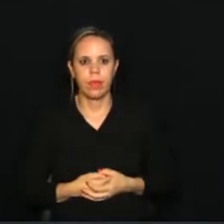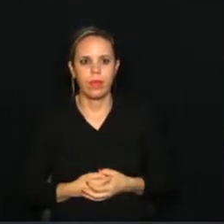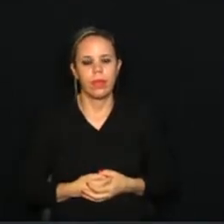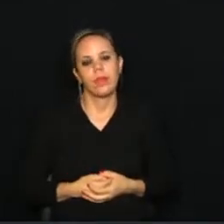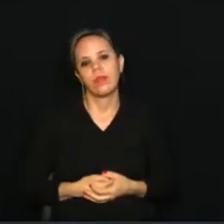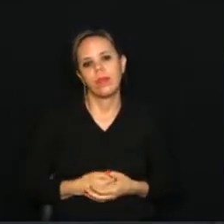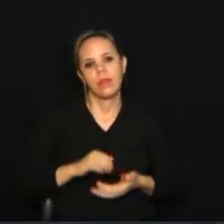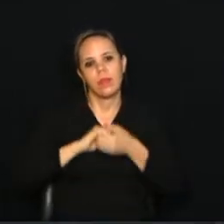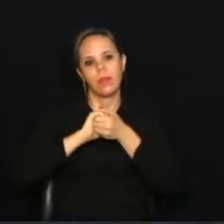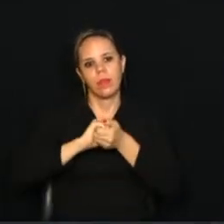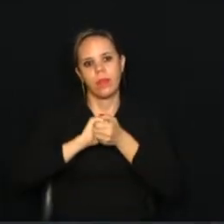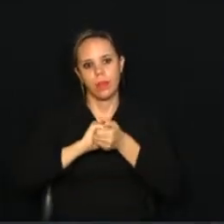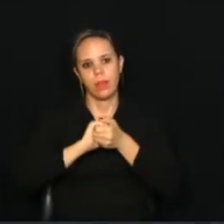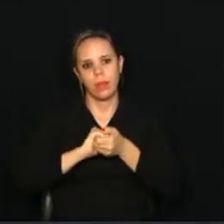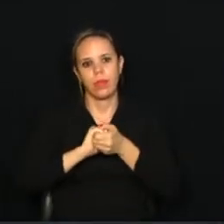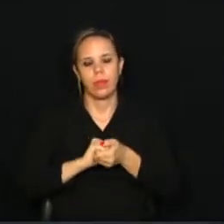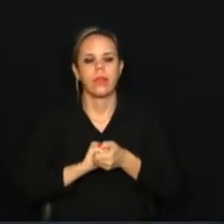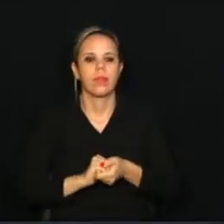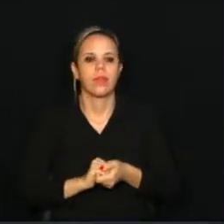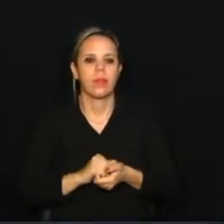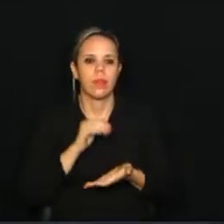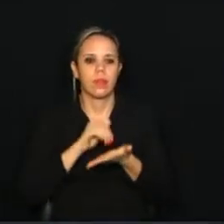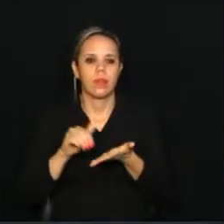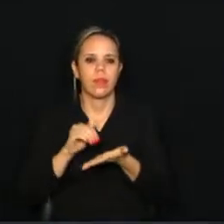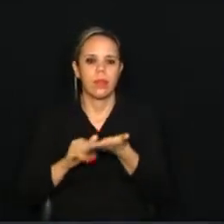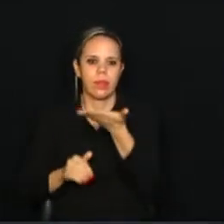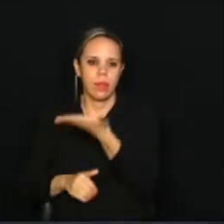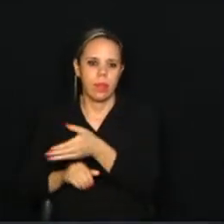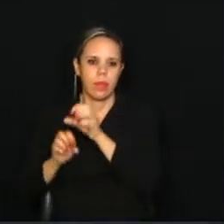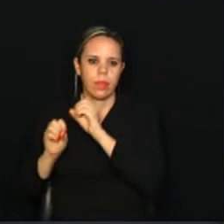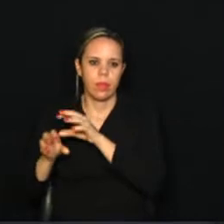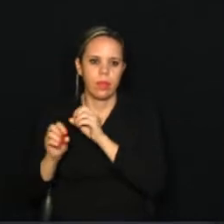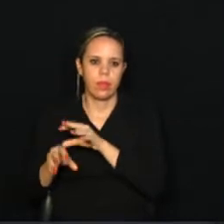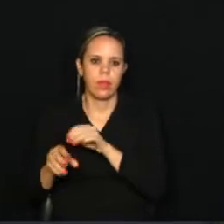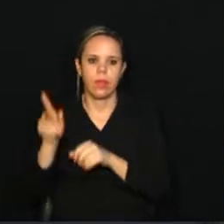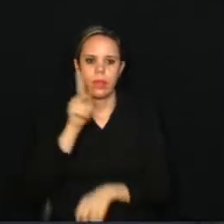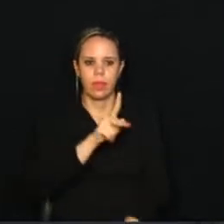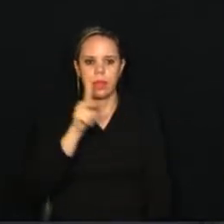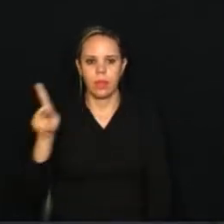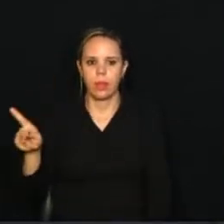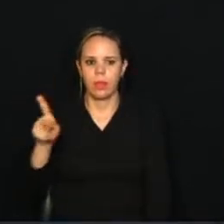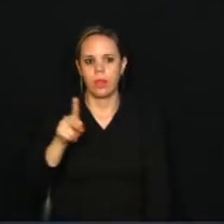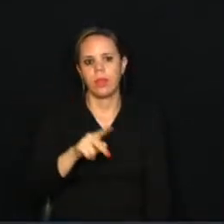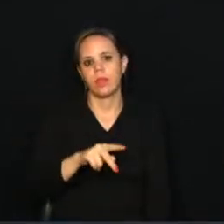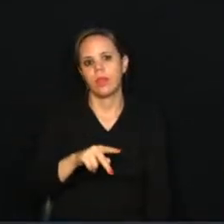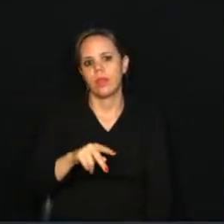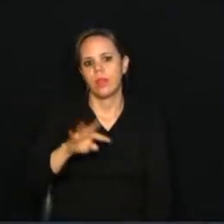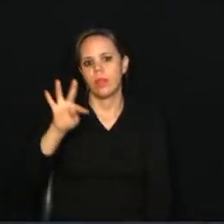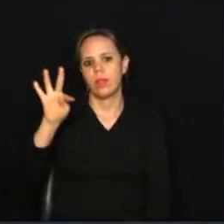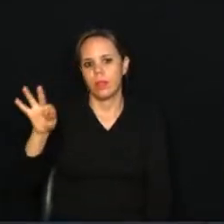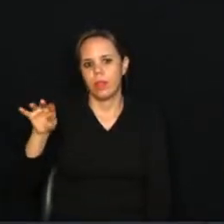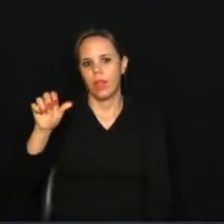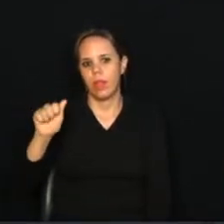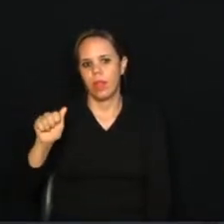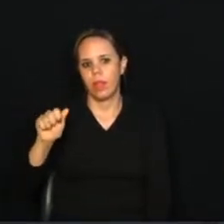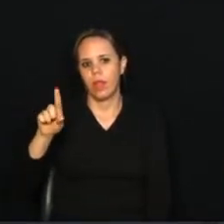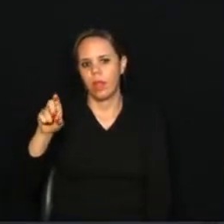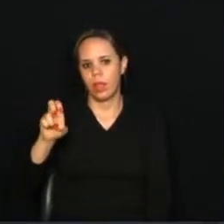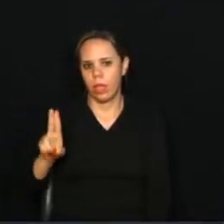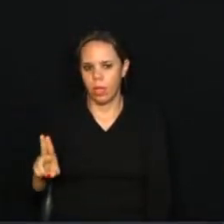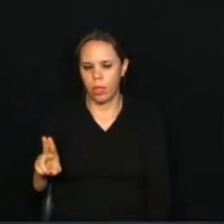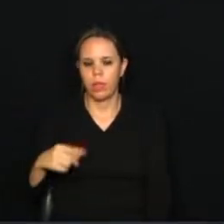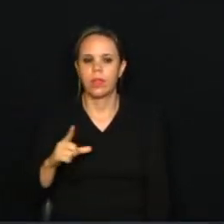Quero saudar o nosso secretário municipal de Educação, professor Tadeu Jorge, com quem temos